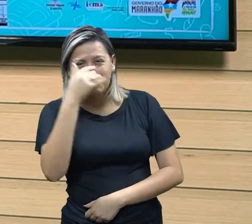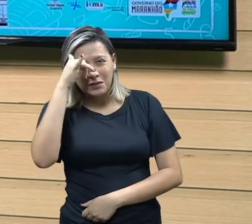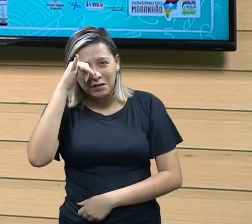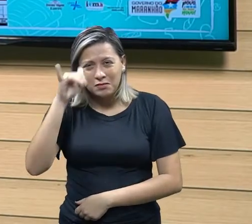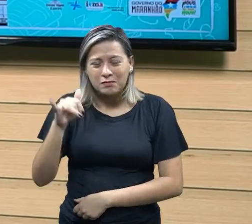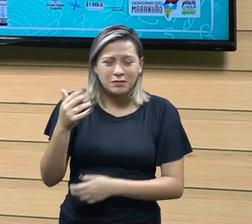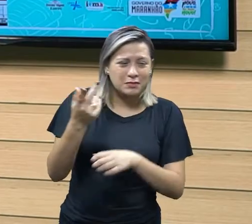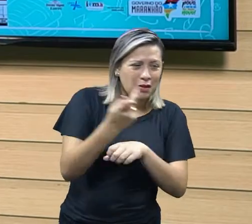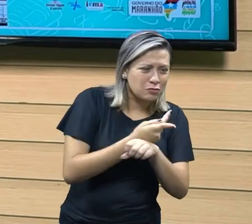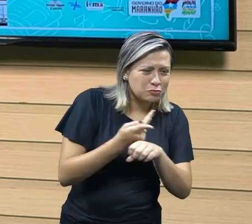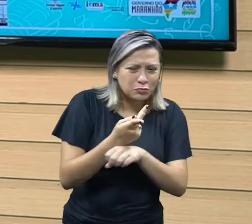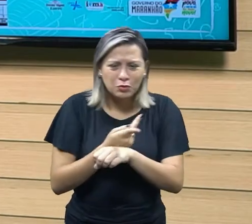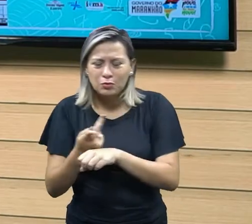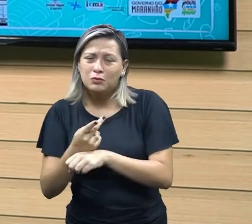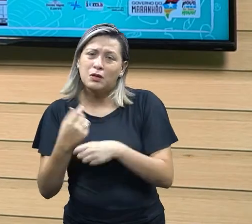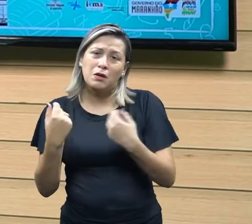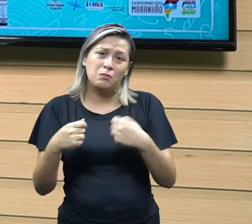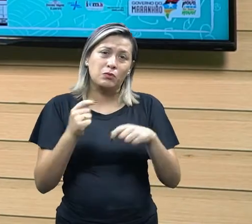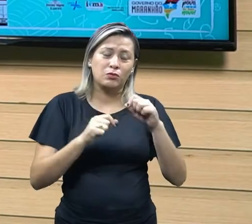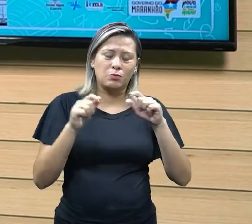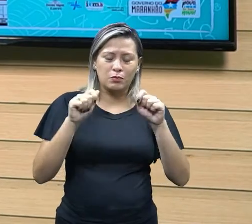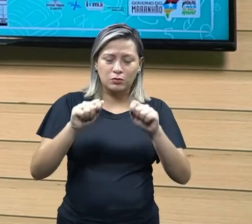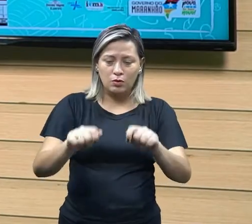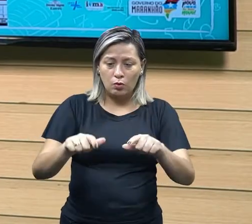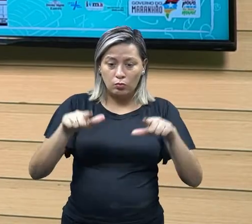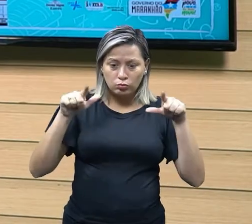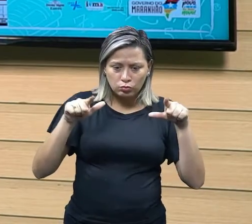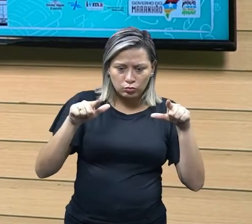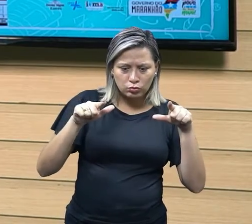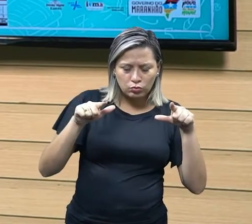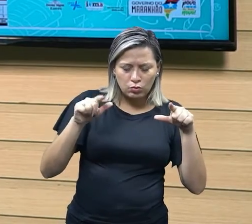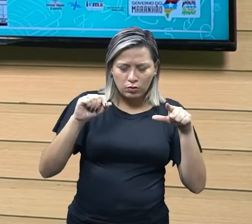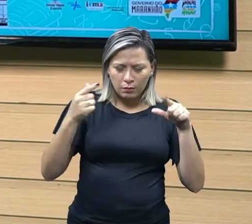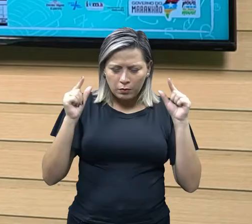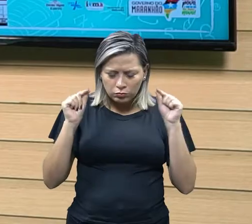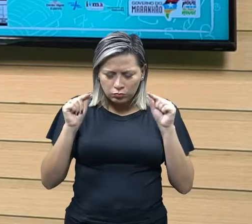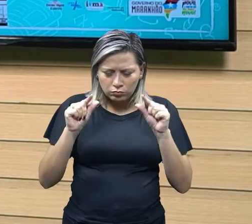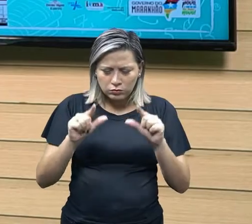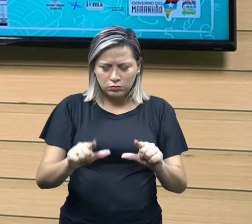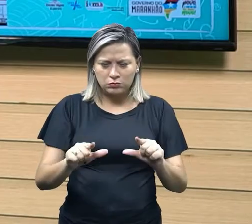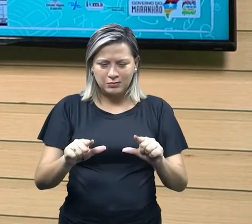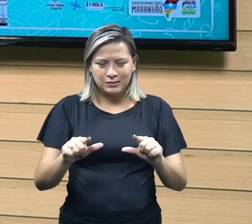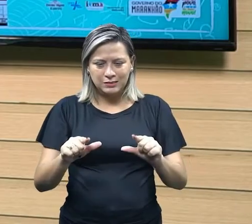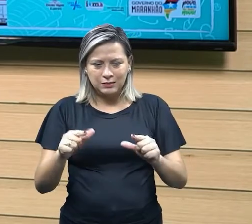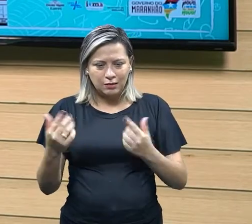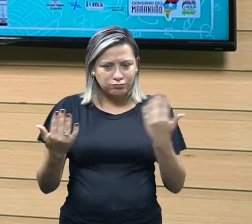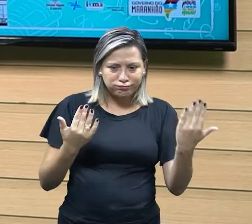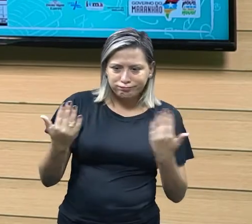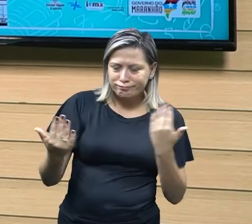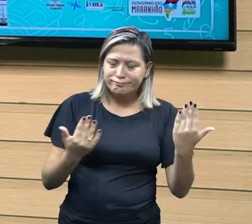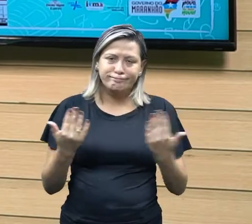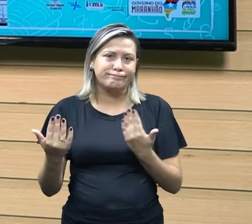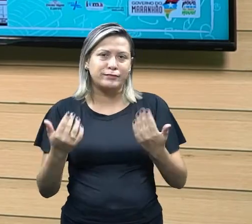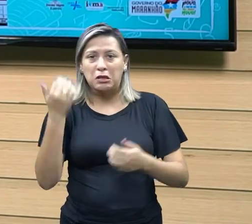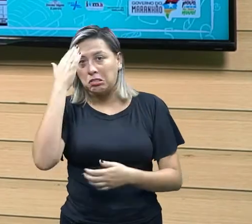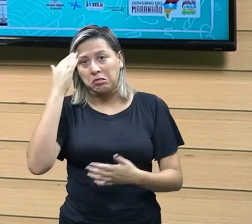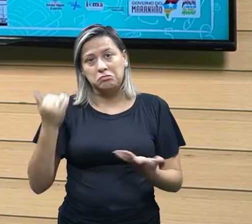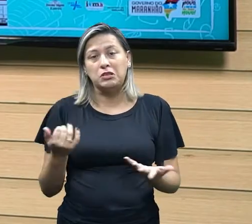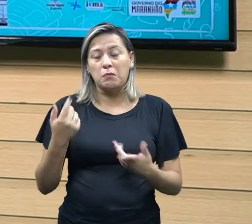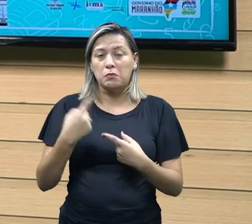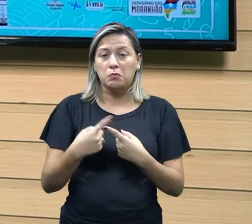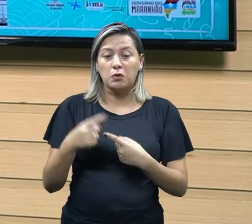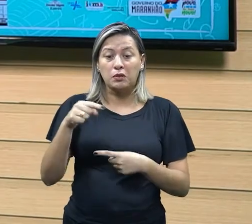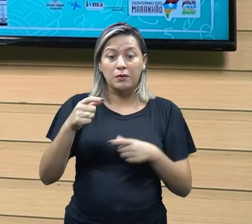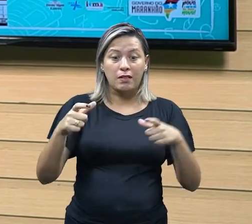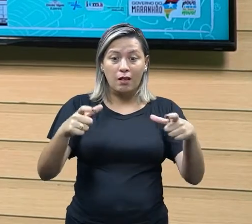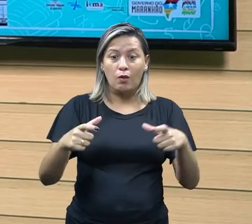dificuldade de ficar procurando, porque você poderá dar um zoom, diminuir o zoom e acabar se perdendo naquele espaço, porque